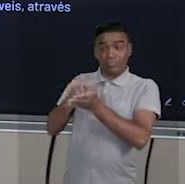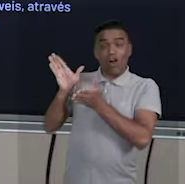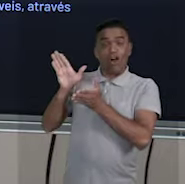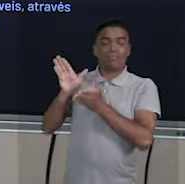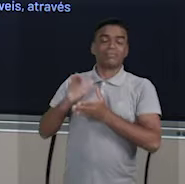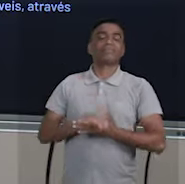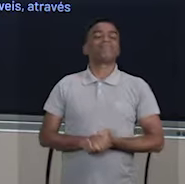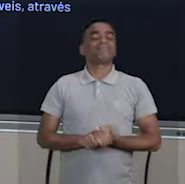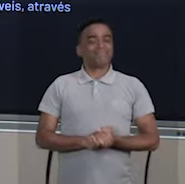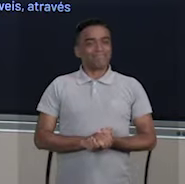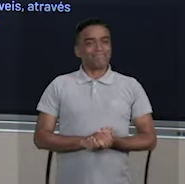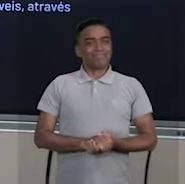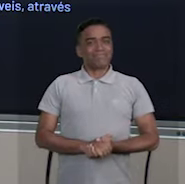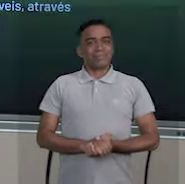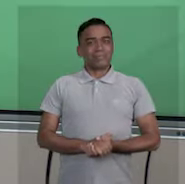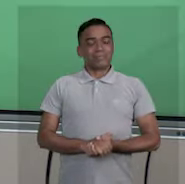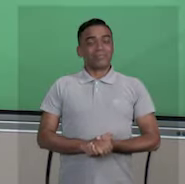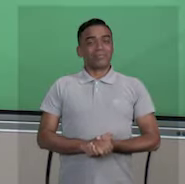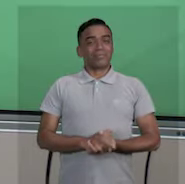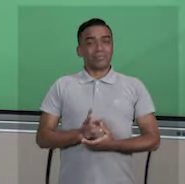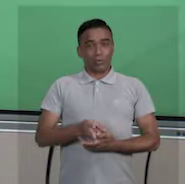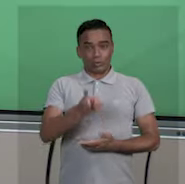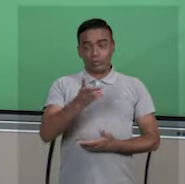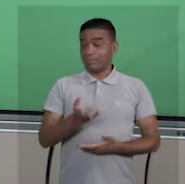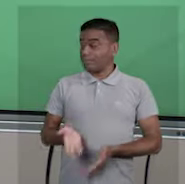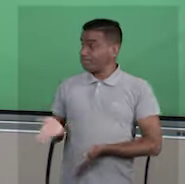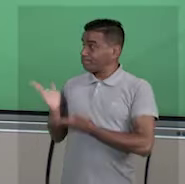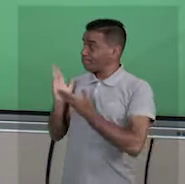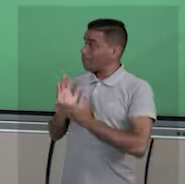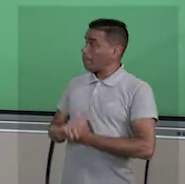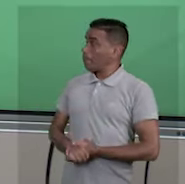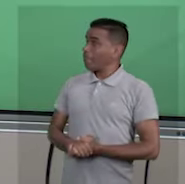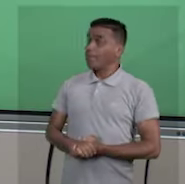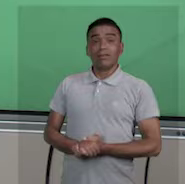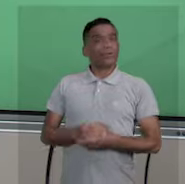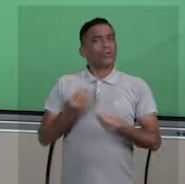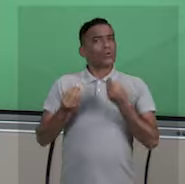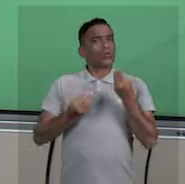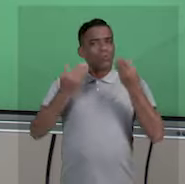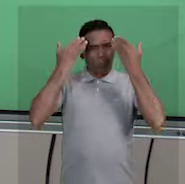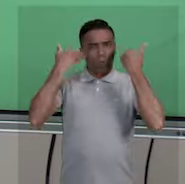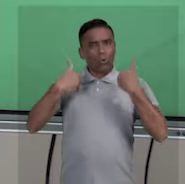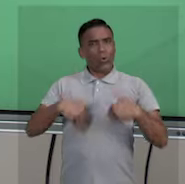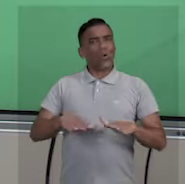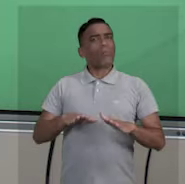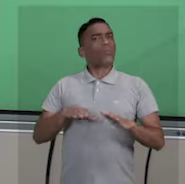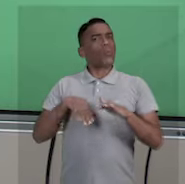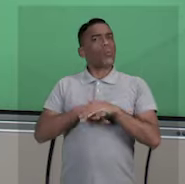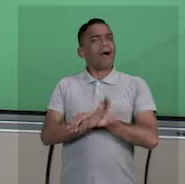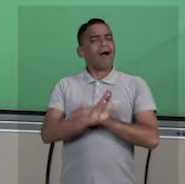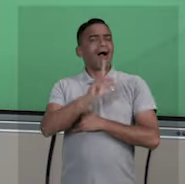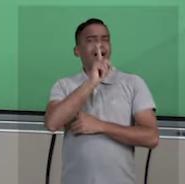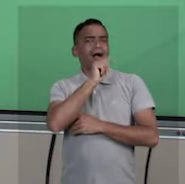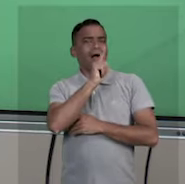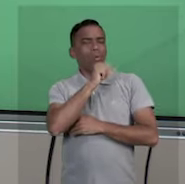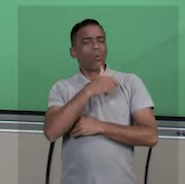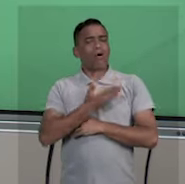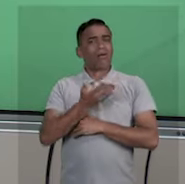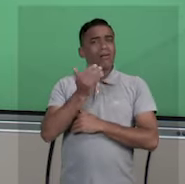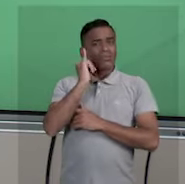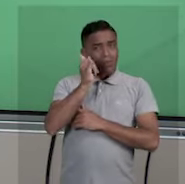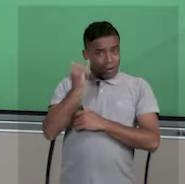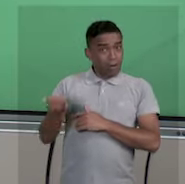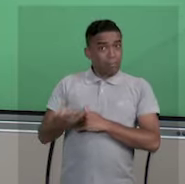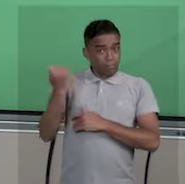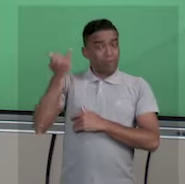Vamos continuar aqui então. Bom, como que o nosso corpo armazena água então? Eu tô falando da importância dela e como que